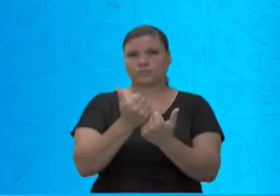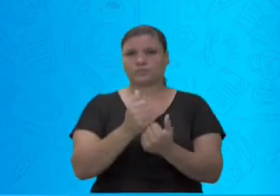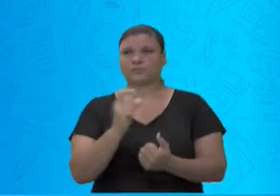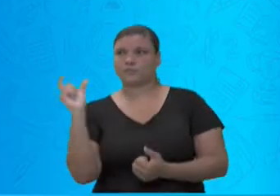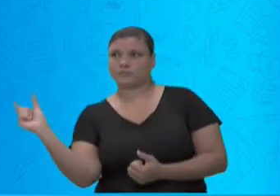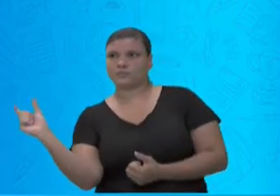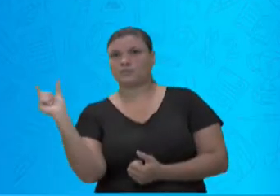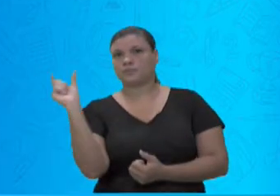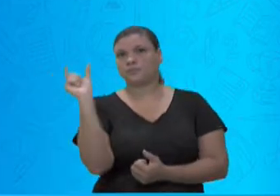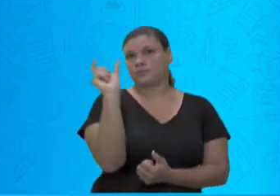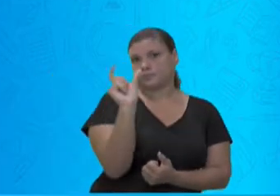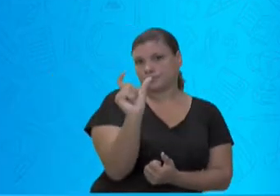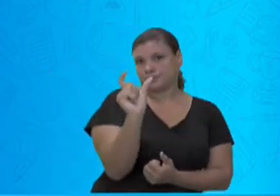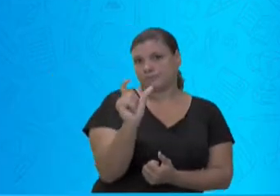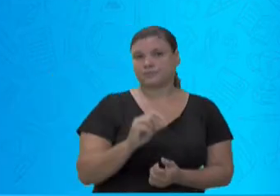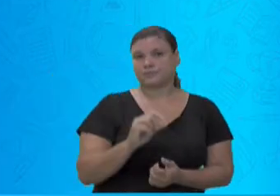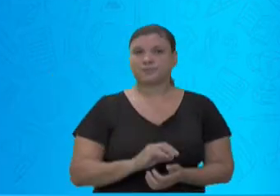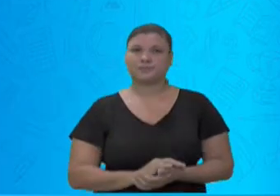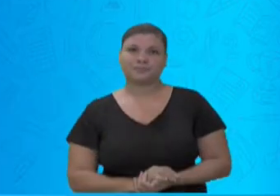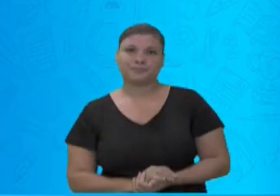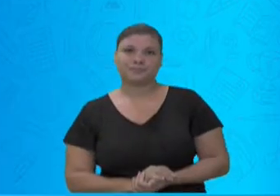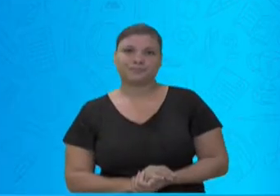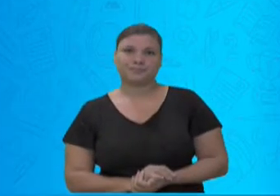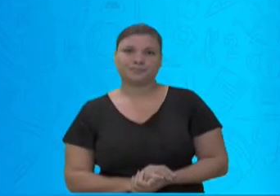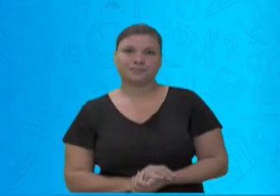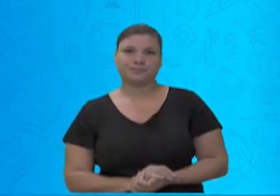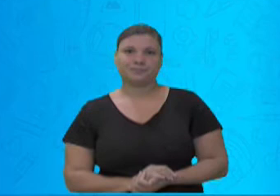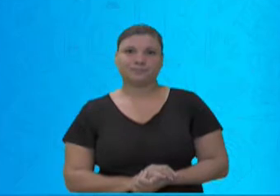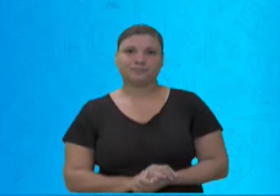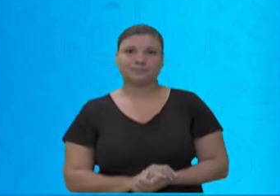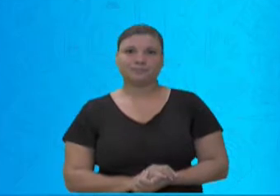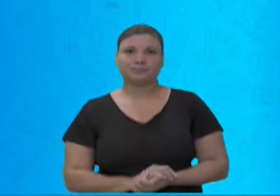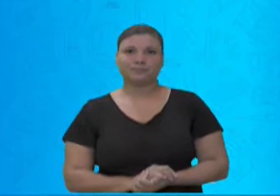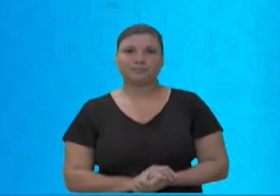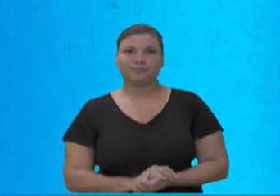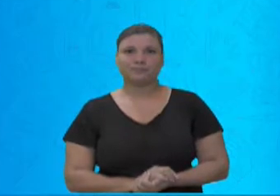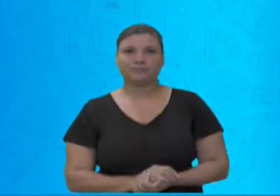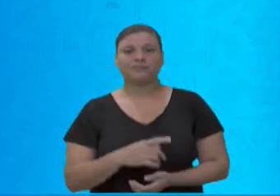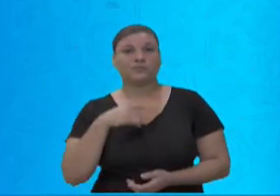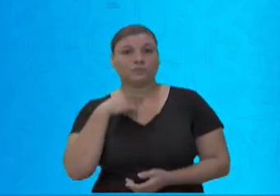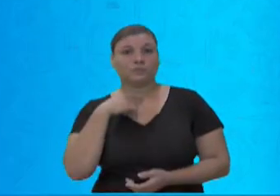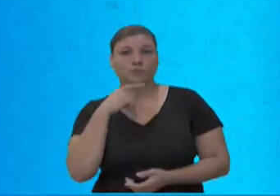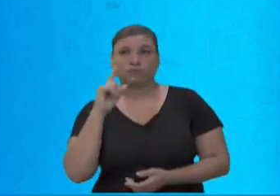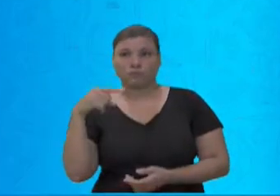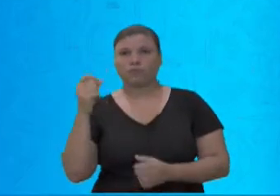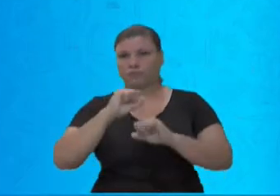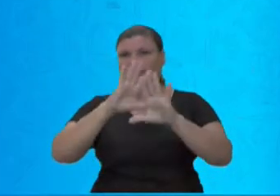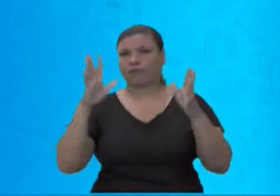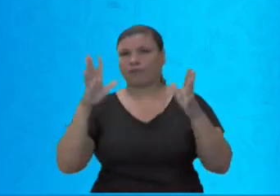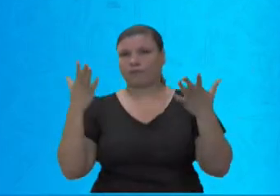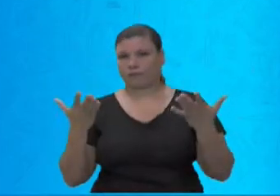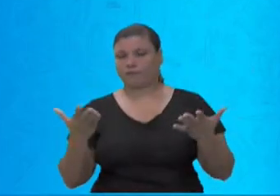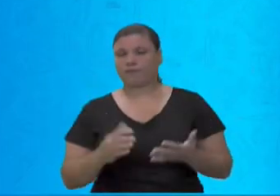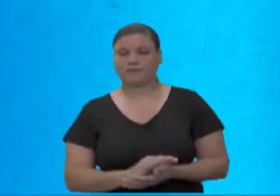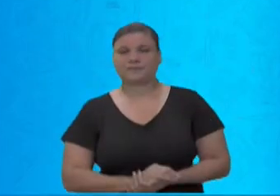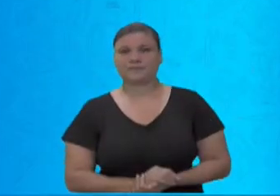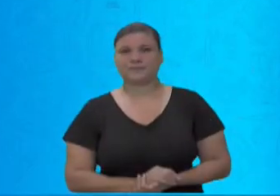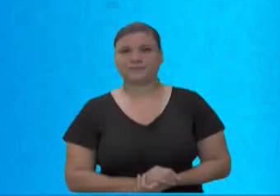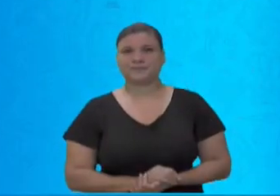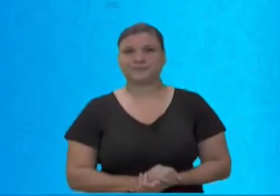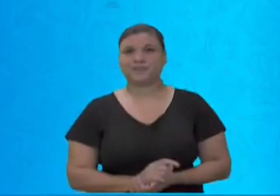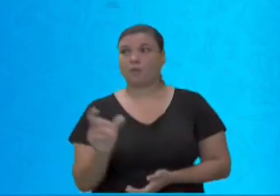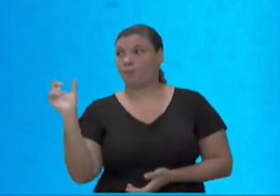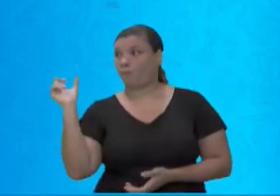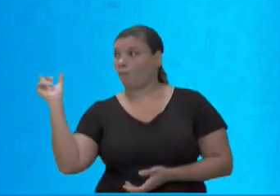plural. Então, essa é uma dica para esclarecer uma dúvida, caso você tenha depois. A palavra bastante, quando